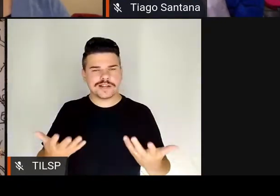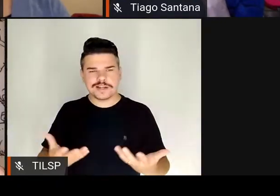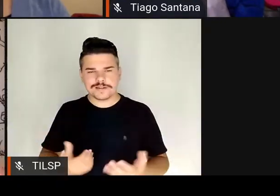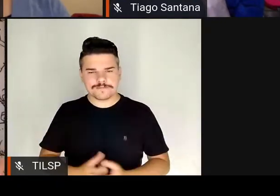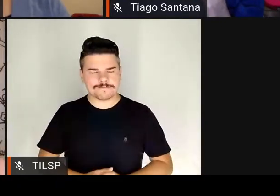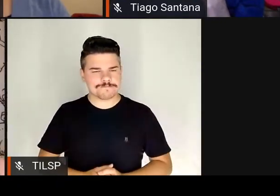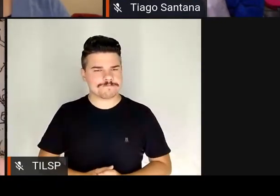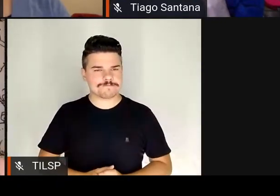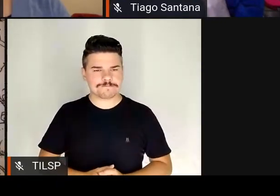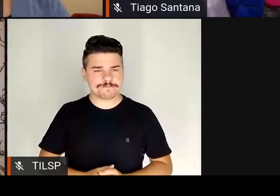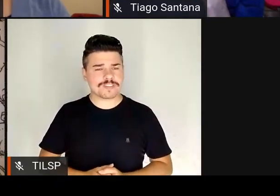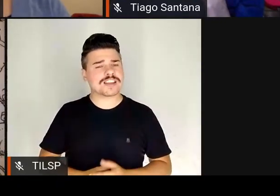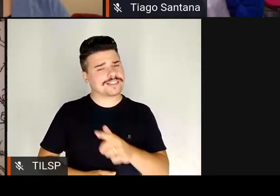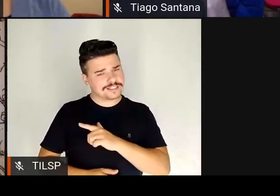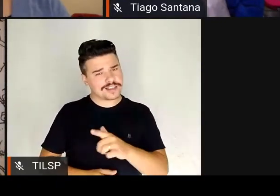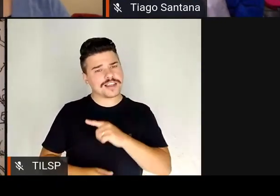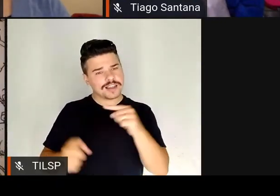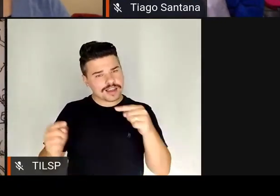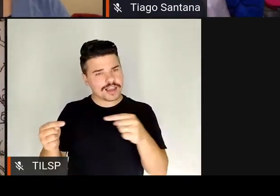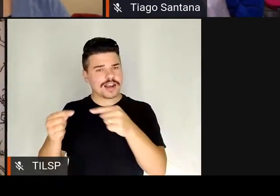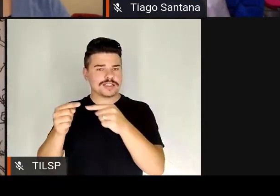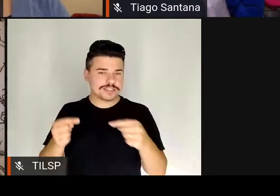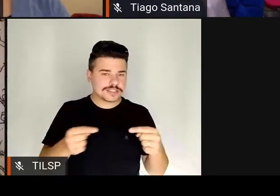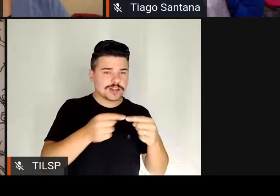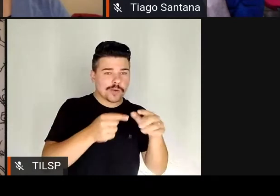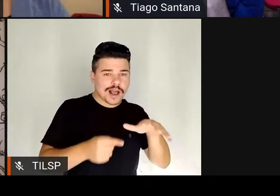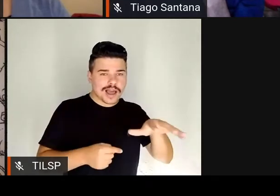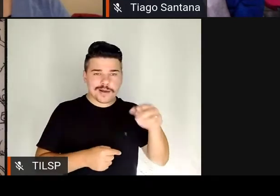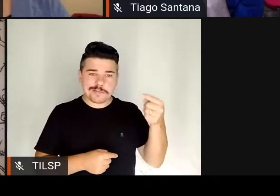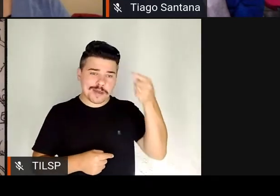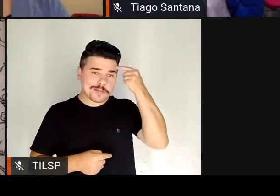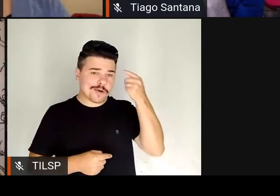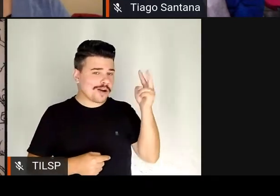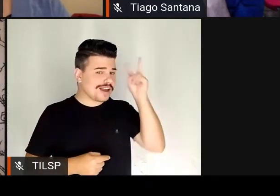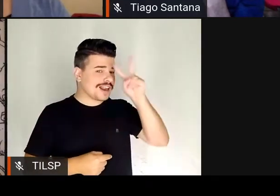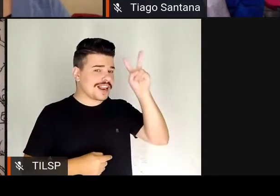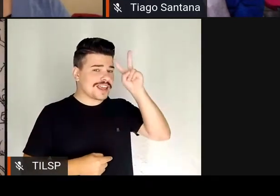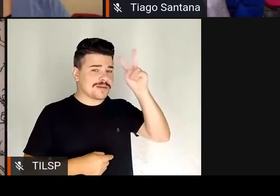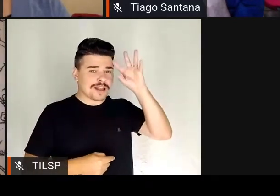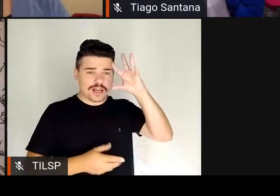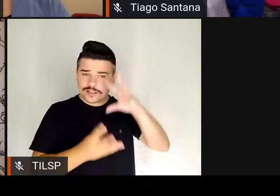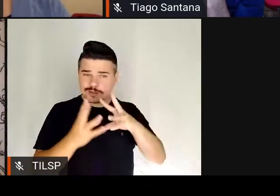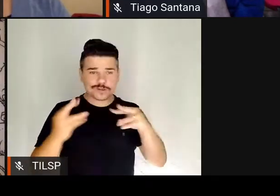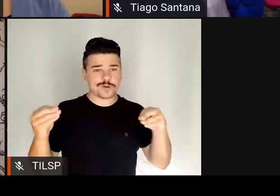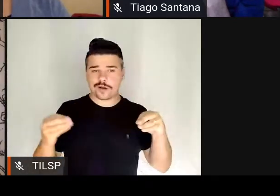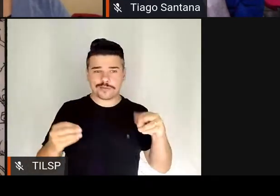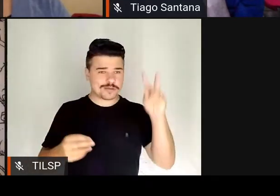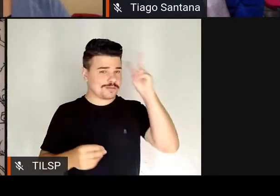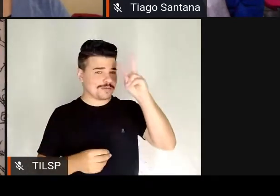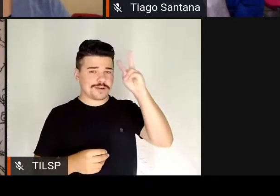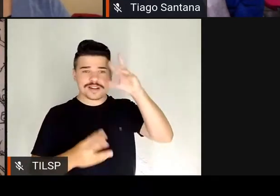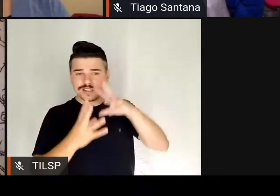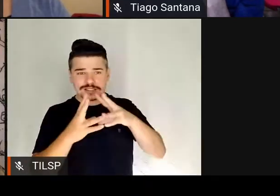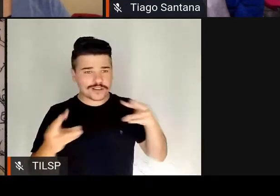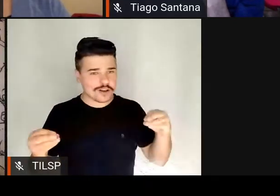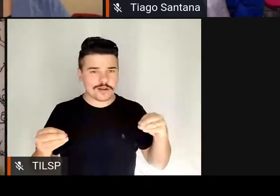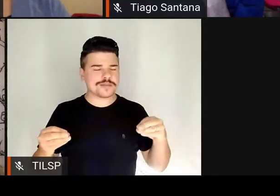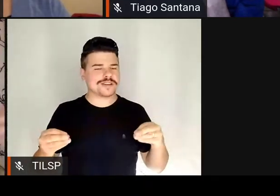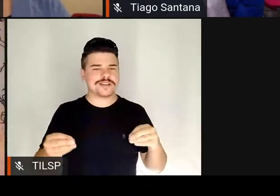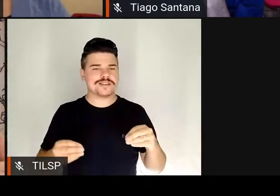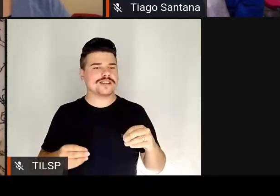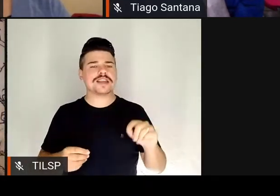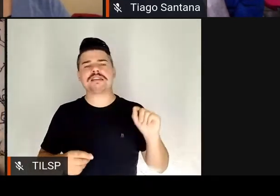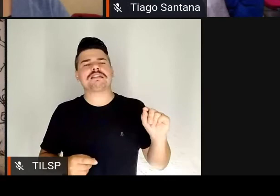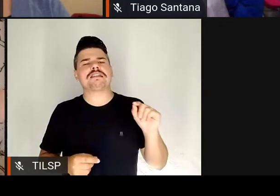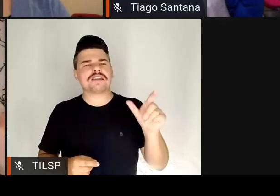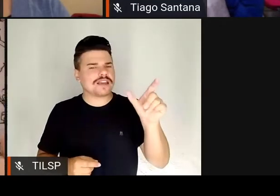e que tem uma relação com a memória que é muito frágil, né? Assim, não basta ser só um nome de rua, né? Quem foi essa